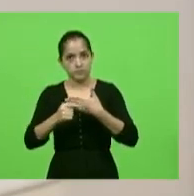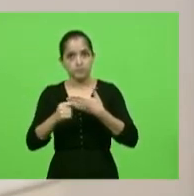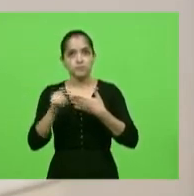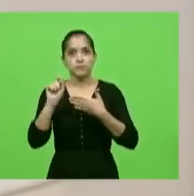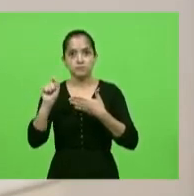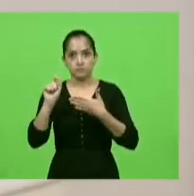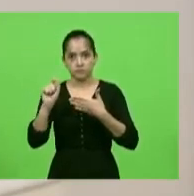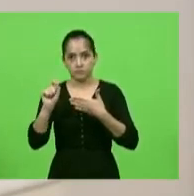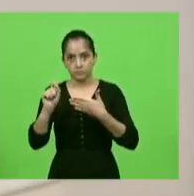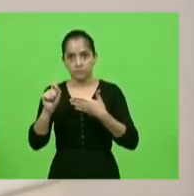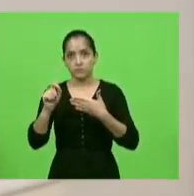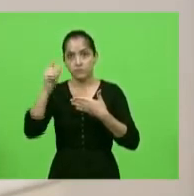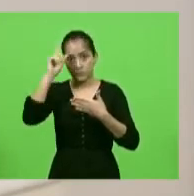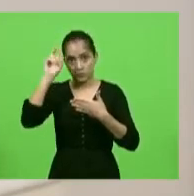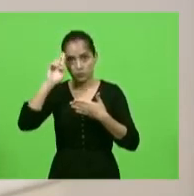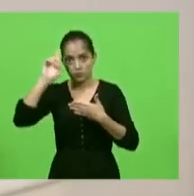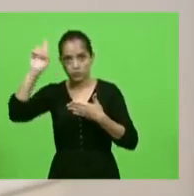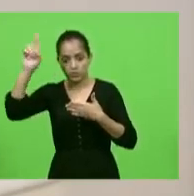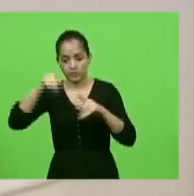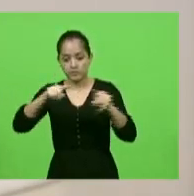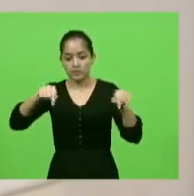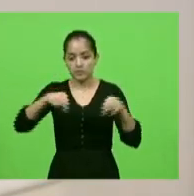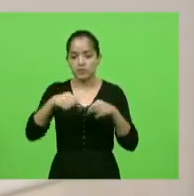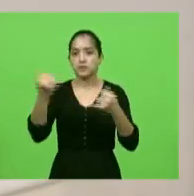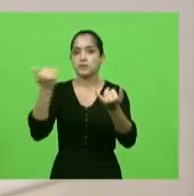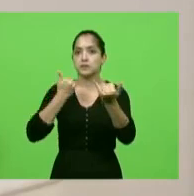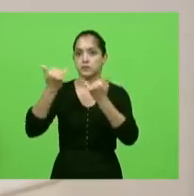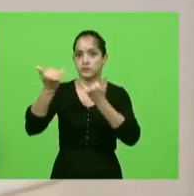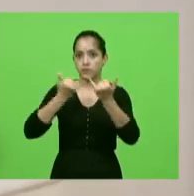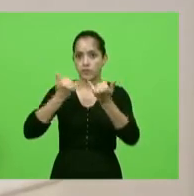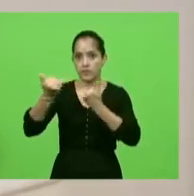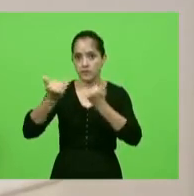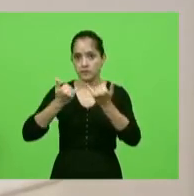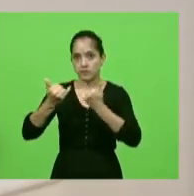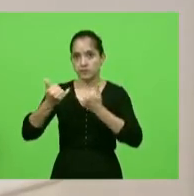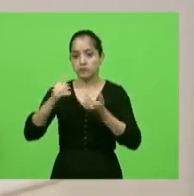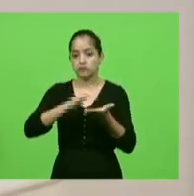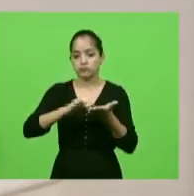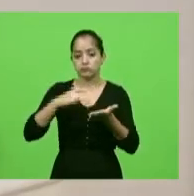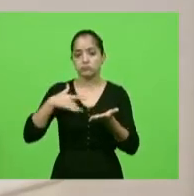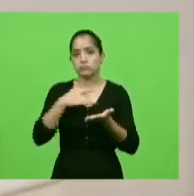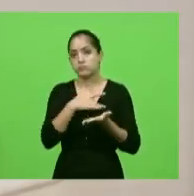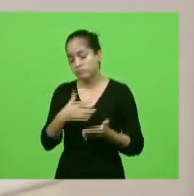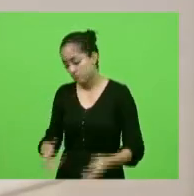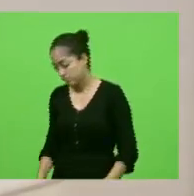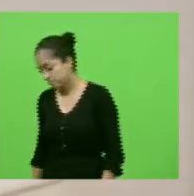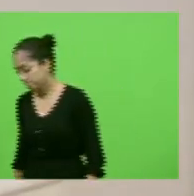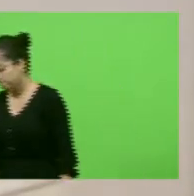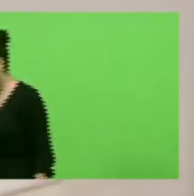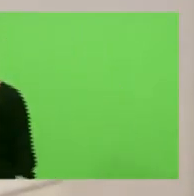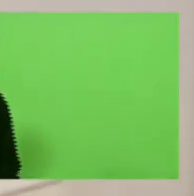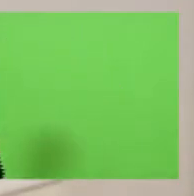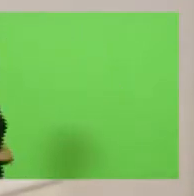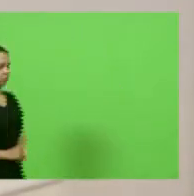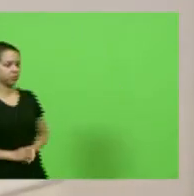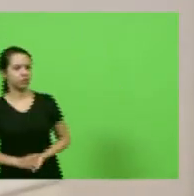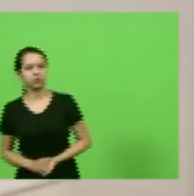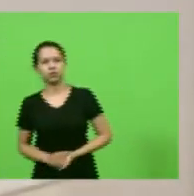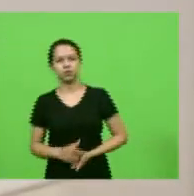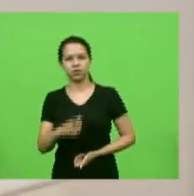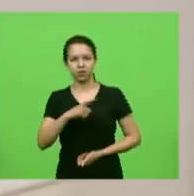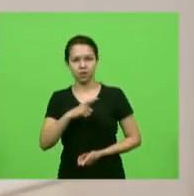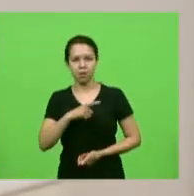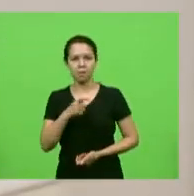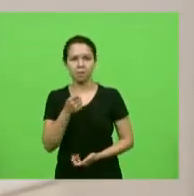e com o chefe de gabinete, teria sido informado pelo então secretário do Estado da Saúde sobre a existência de pagamento antecipado à empresa